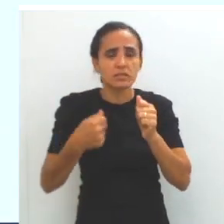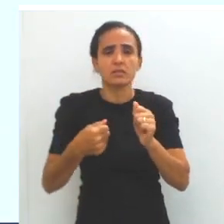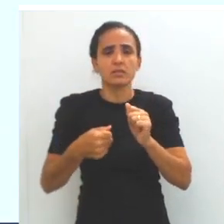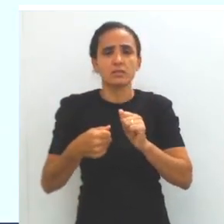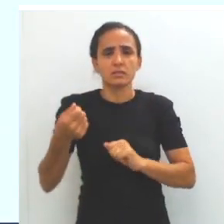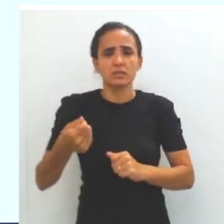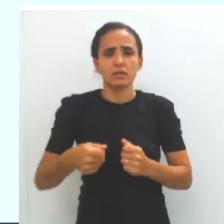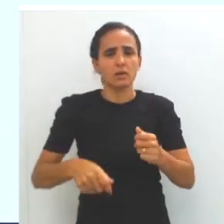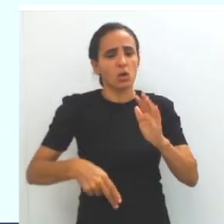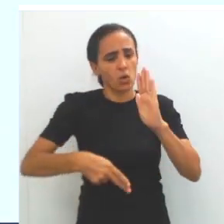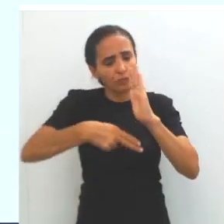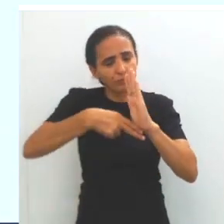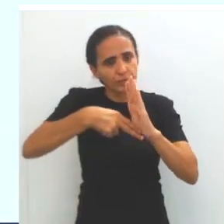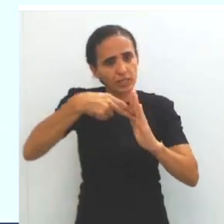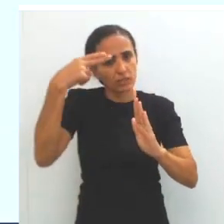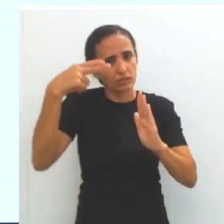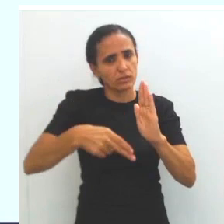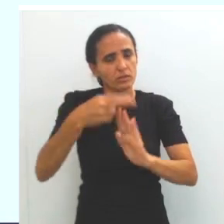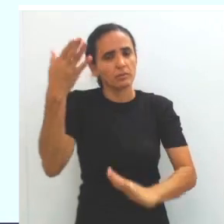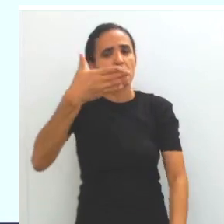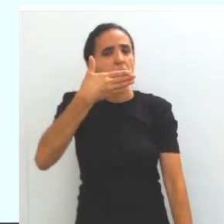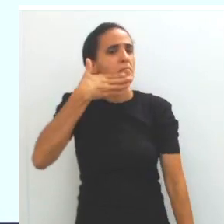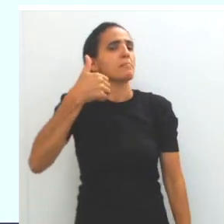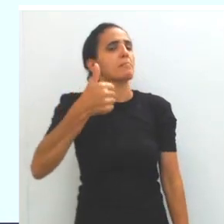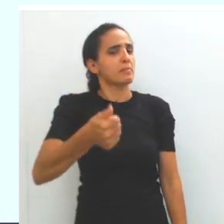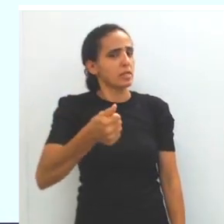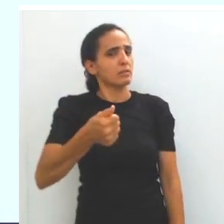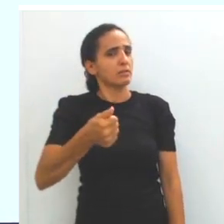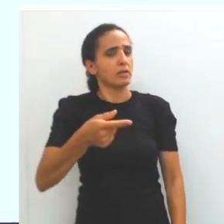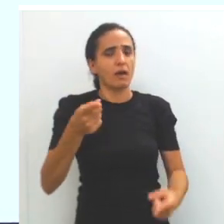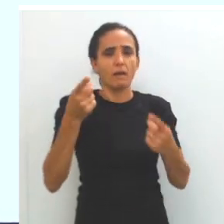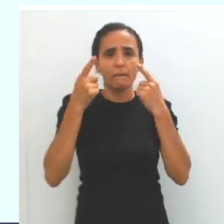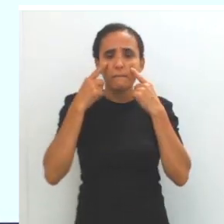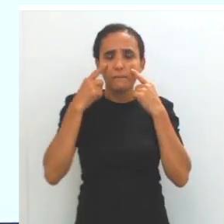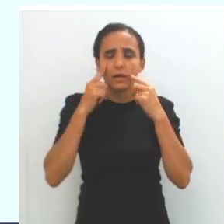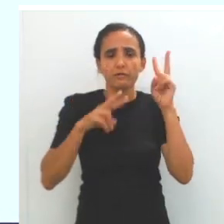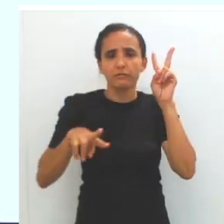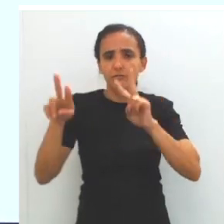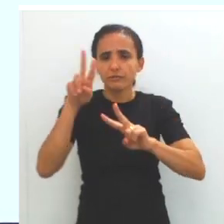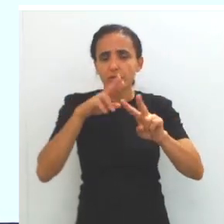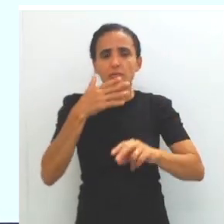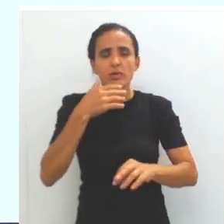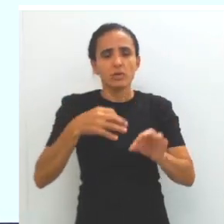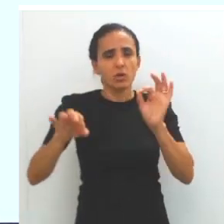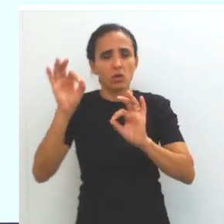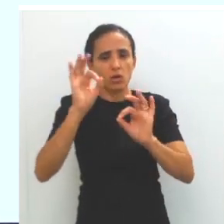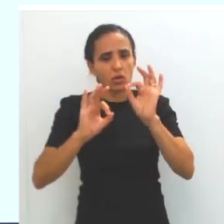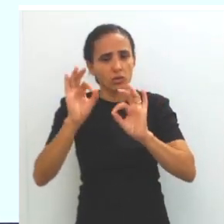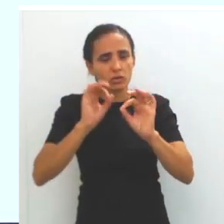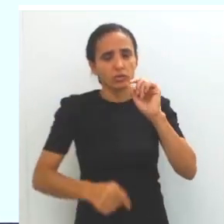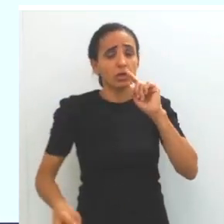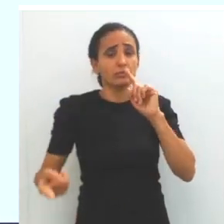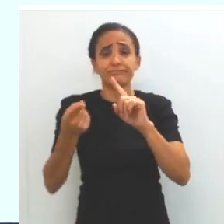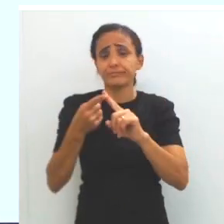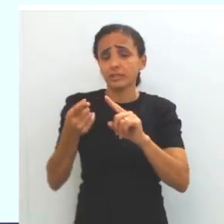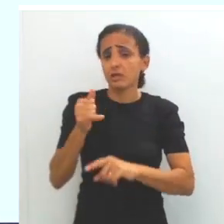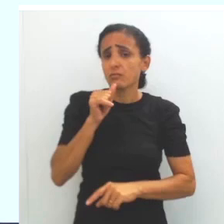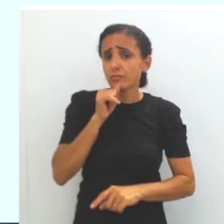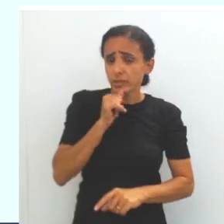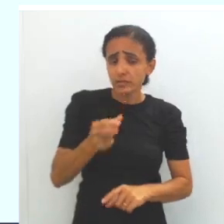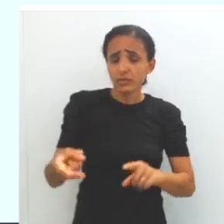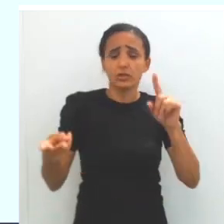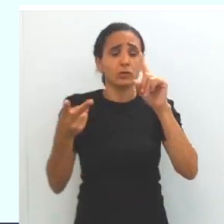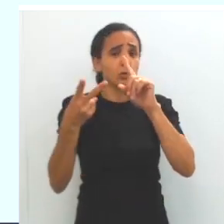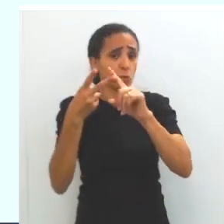uma cirurgia de correção desse eixo, melhor vai ser o resultado. Então, eu tenho um exemplo de estrabismo